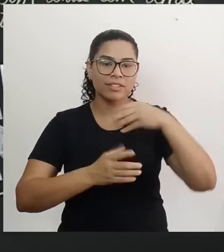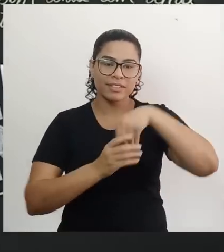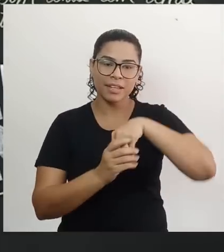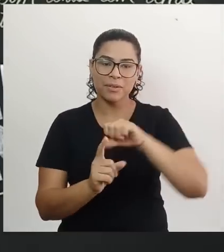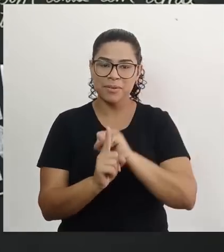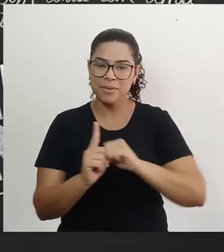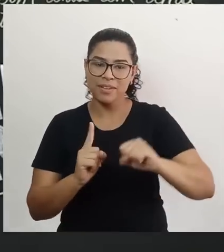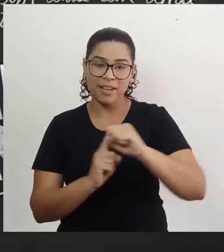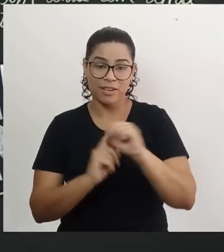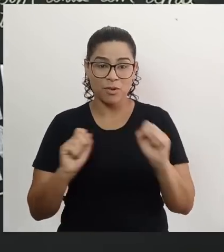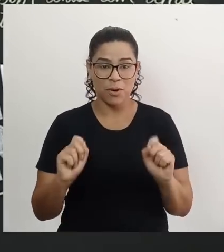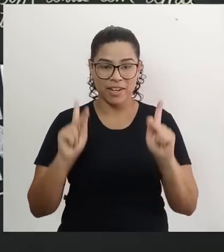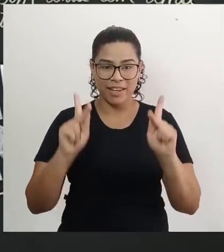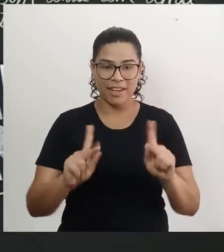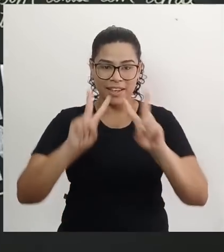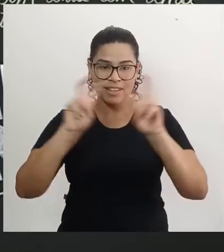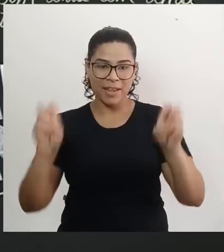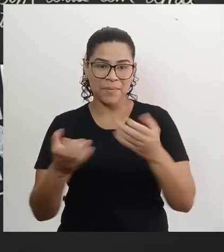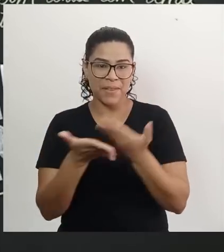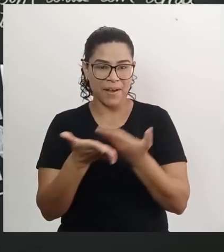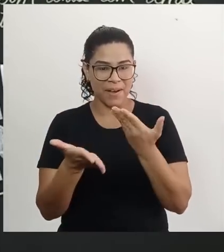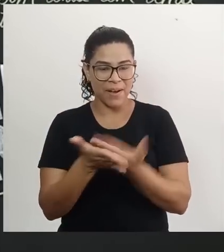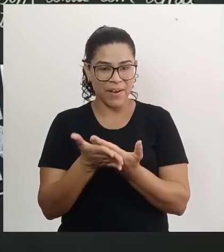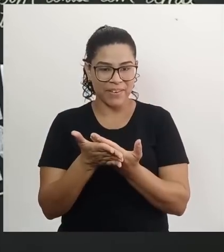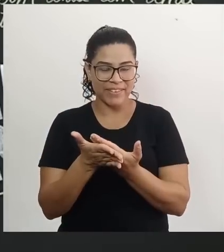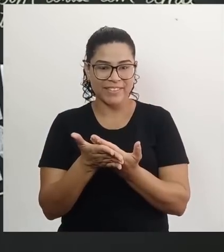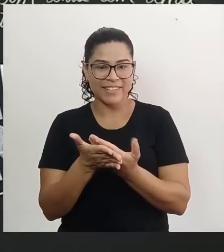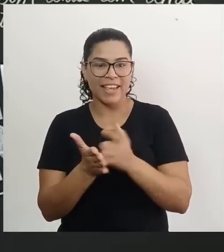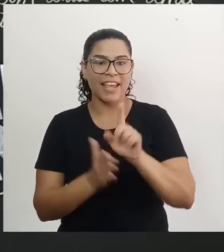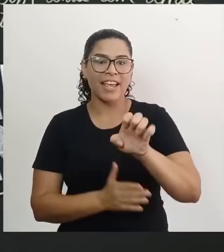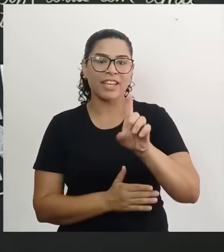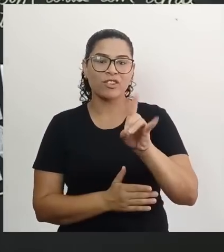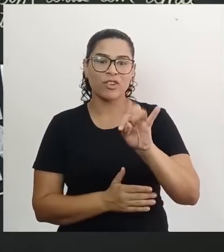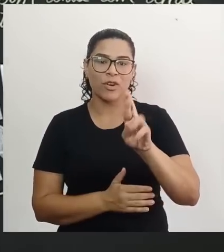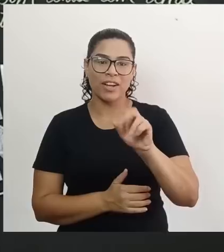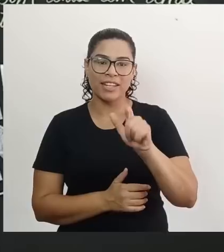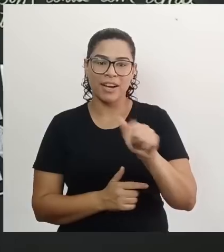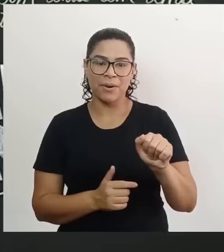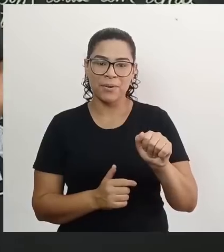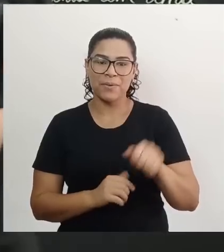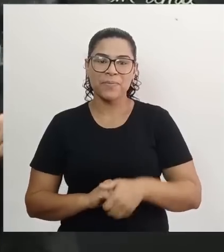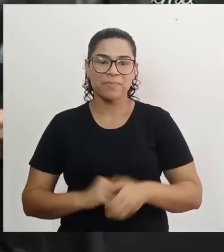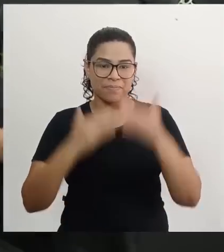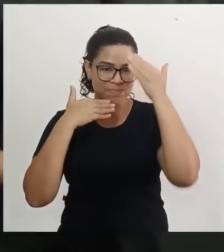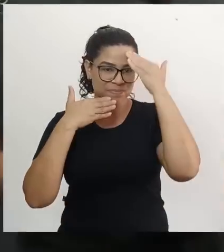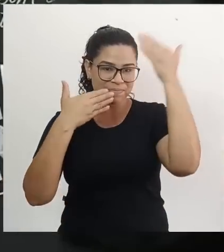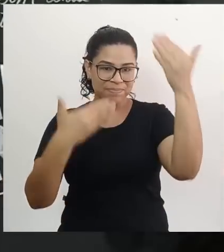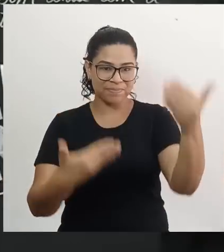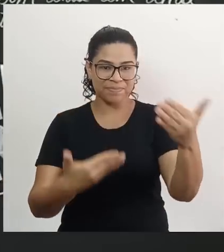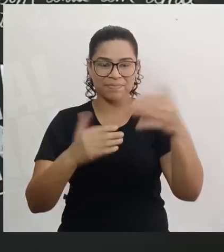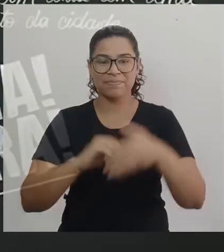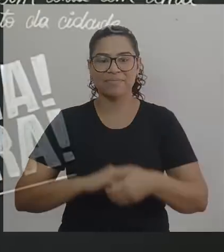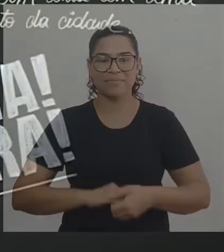na sociedade, ok? O tema da aula de hoje foi editorial. Muito obrigado.